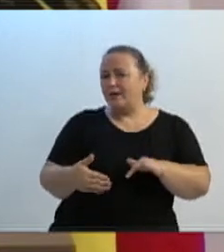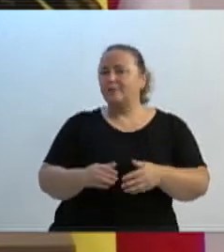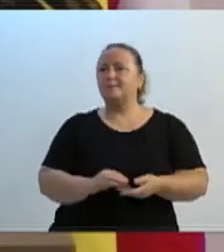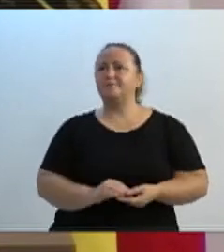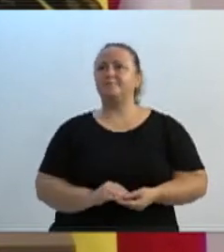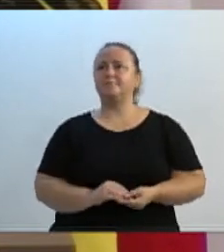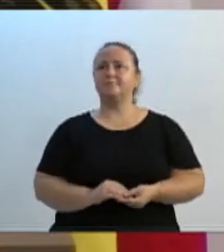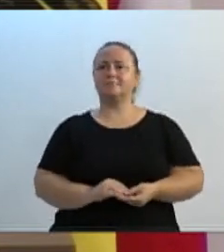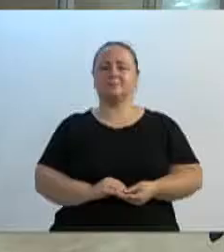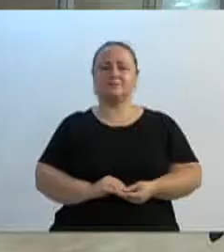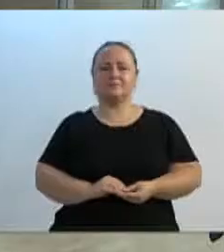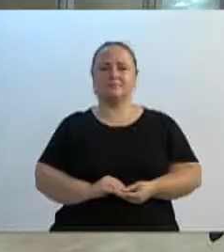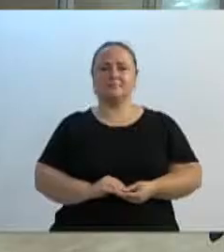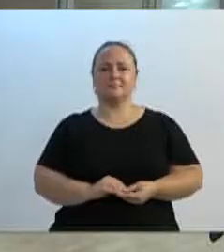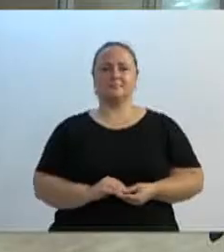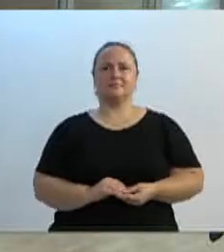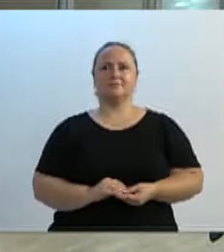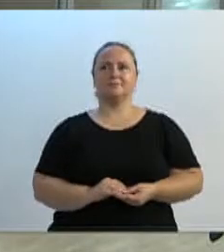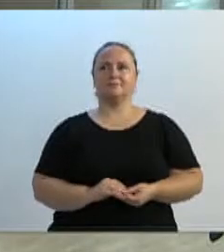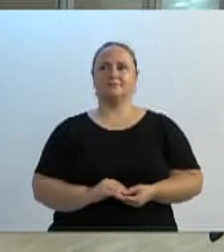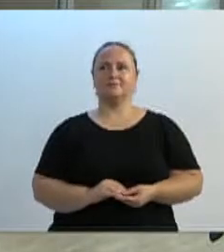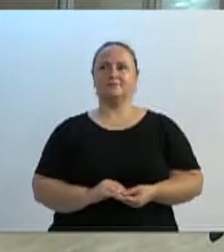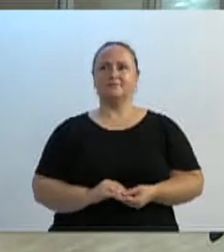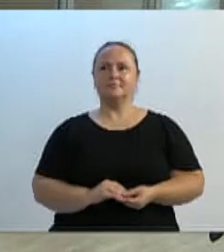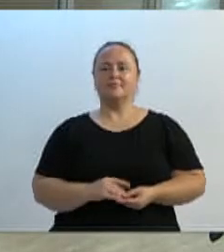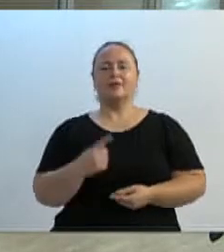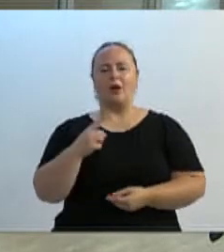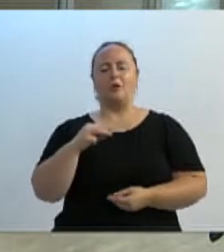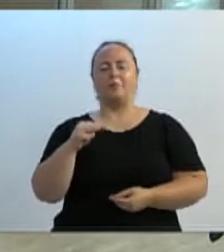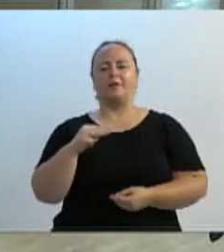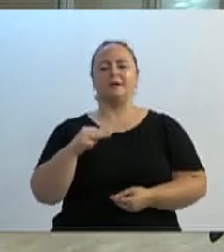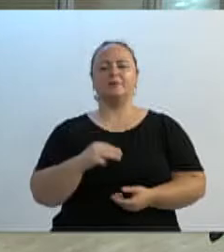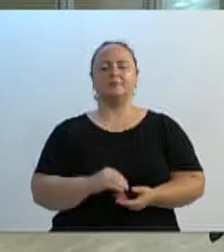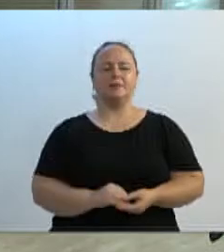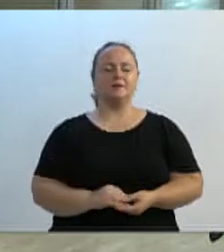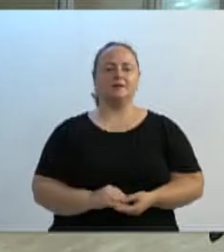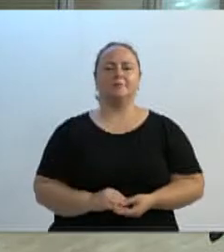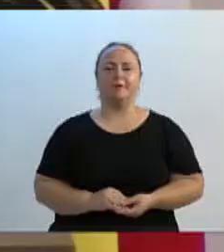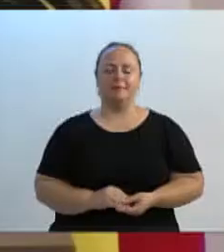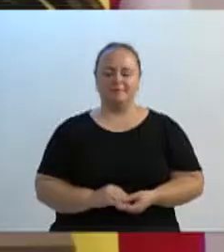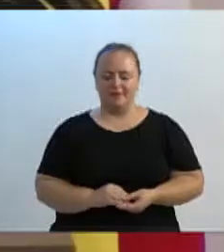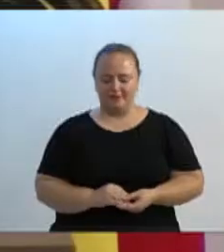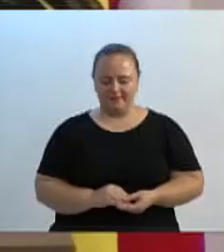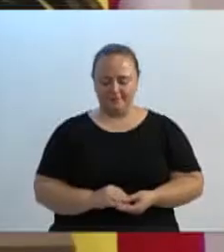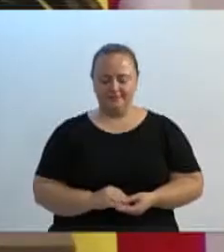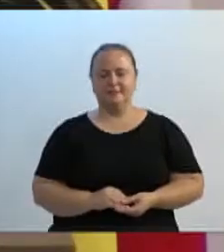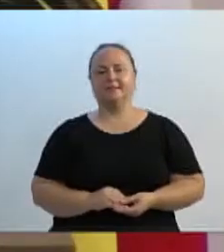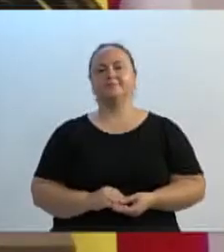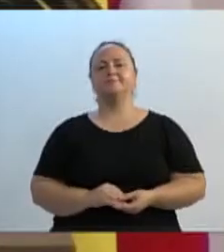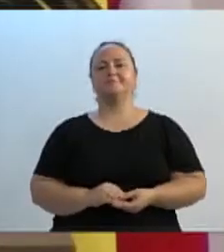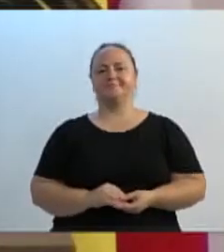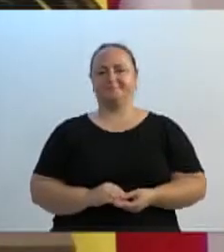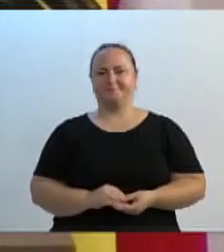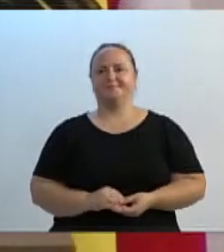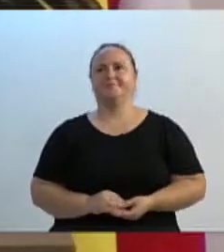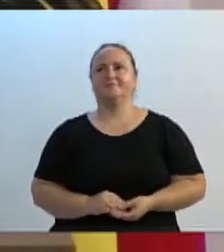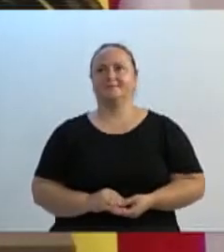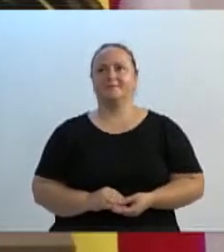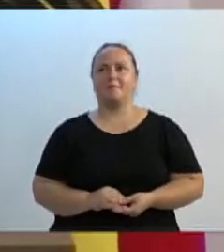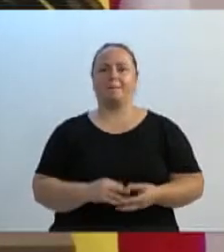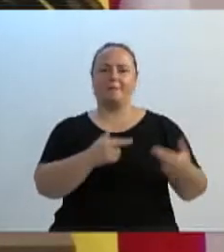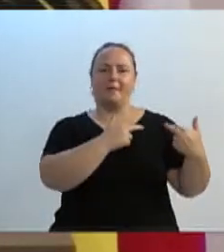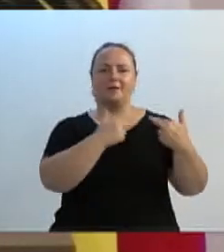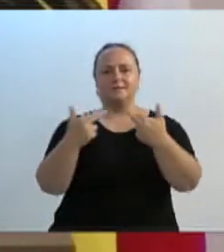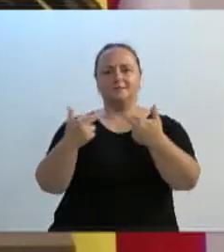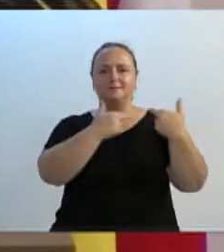presidente? 45 segundos. Eu dou mais um minuto para Vossa Excelência encerrar a fala. Vou dizer que eu resolvi fazer aqui, devolver para o